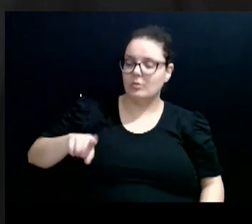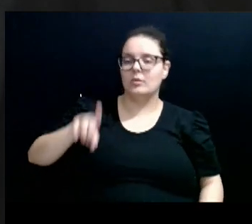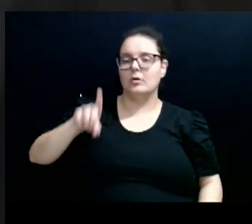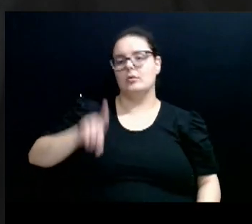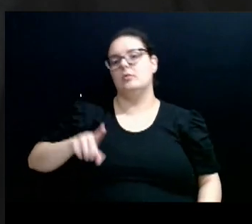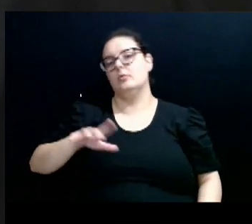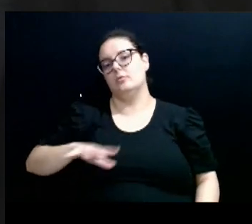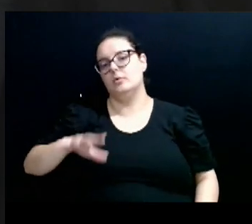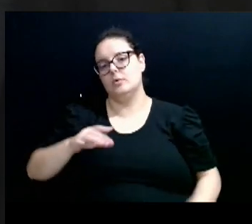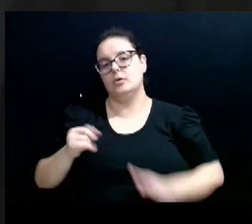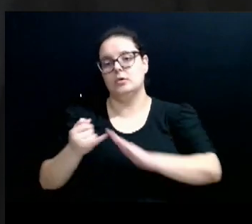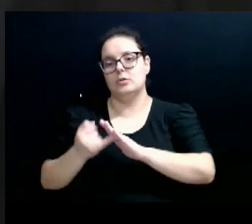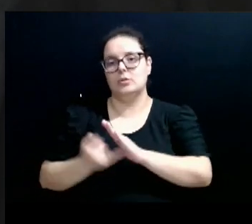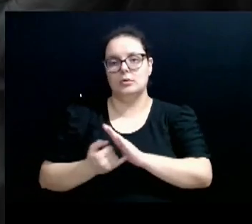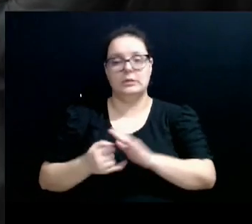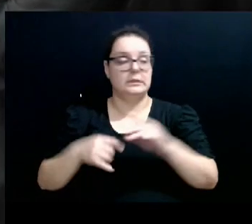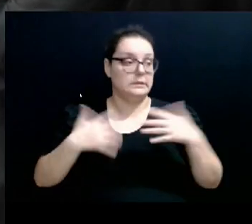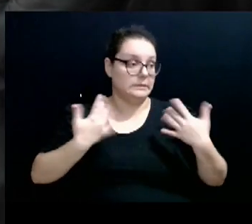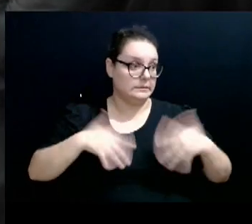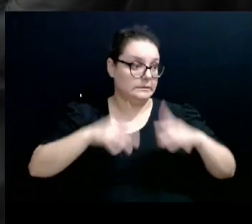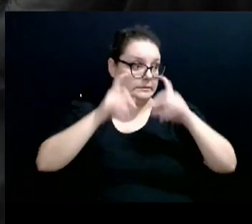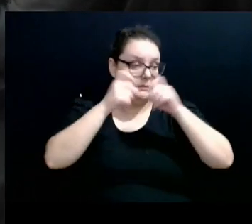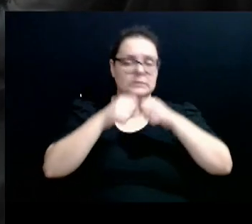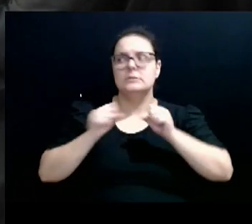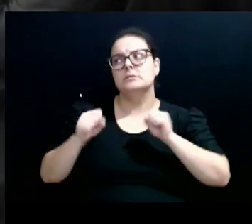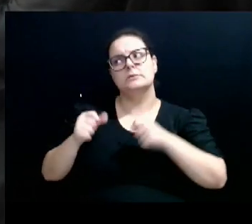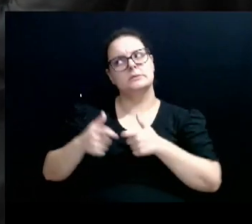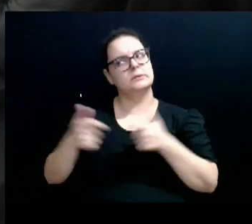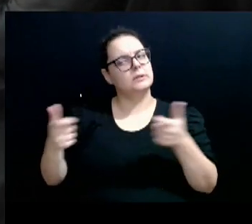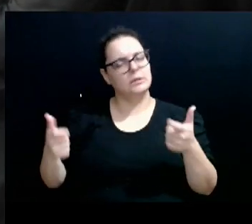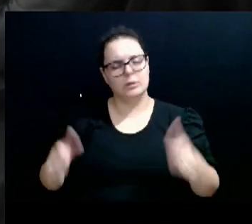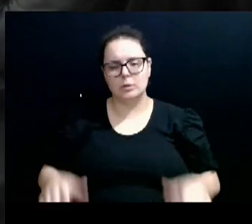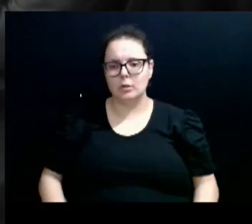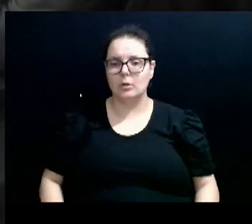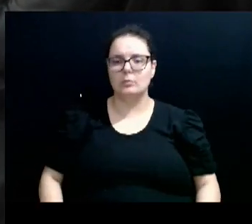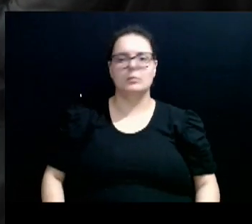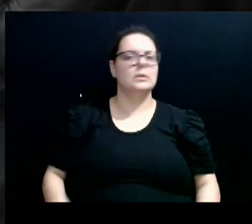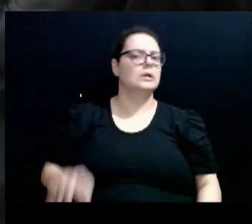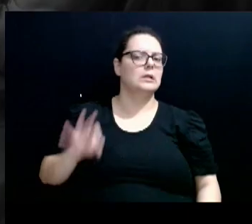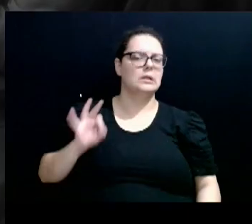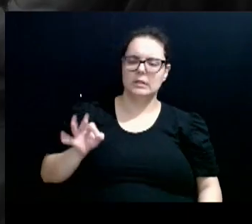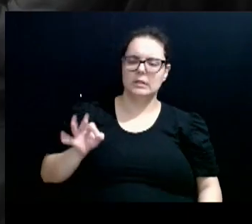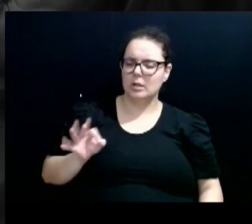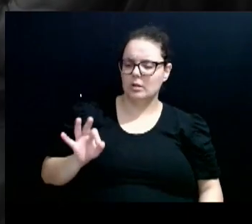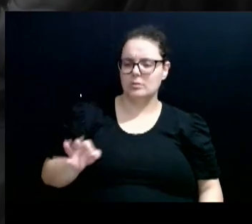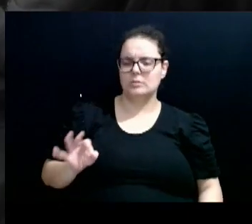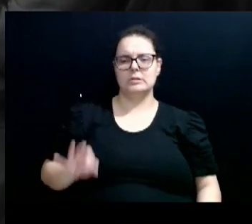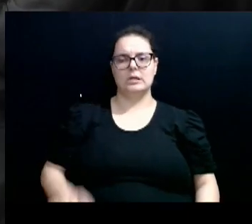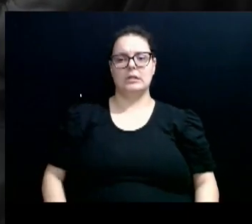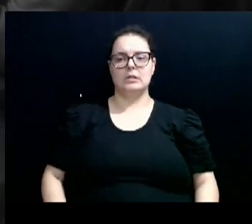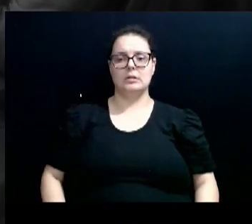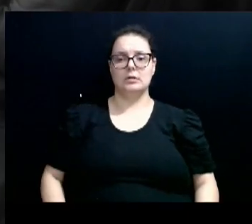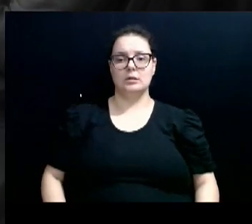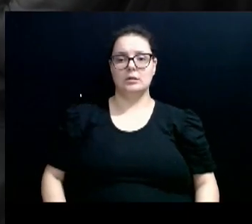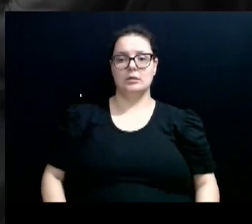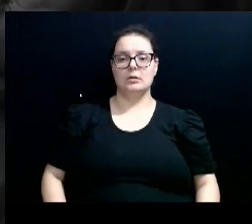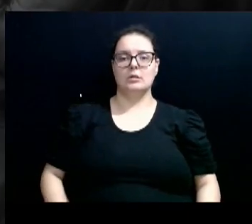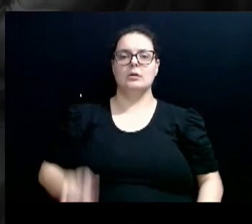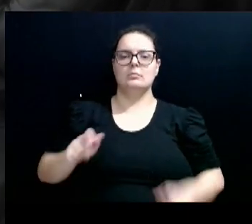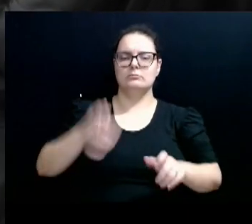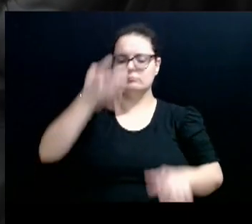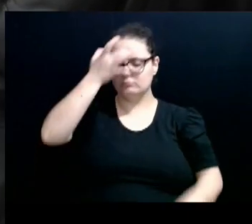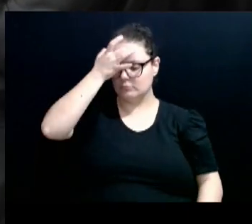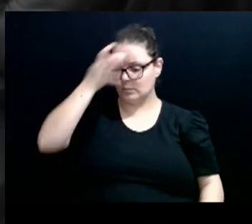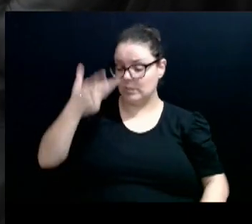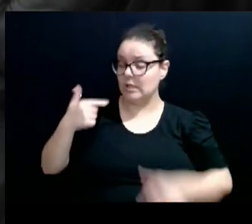Que desafio, hein? Desafio enorme. E deu muito certo, né? E aí o pessoal viu essa vocação, esse trabalho, essa maneira